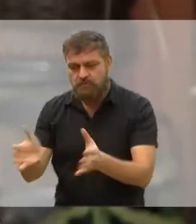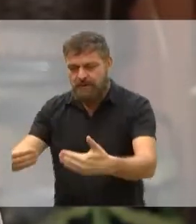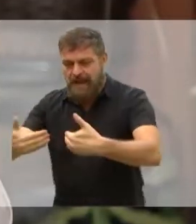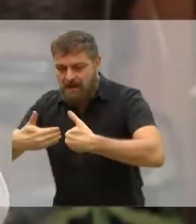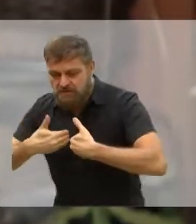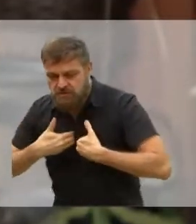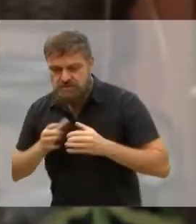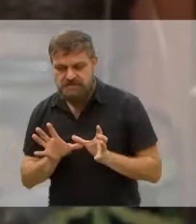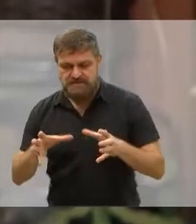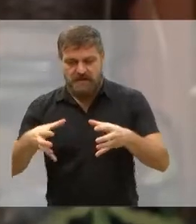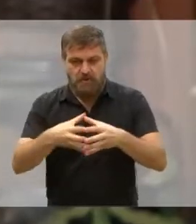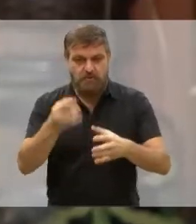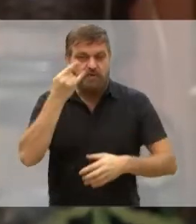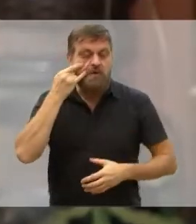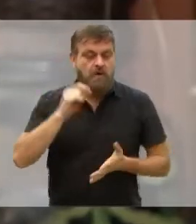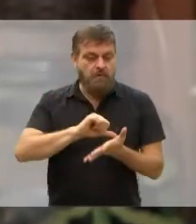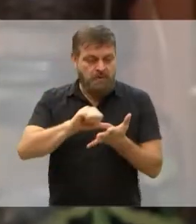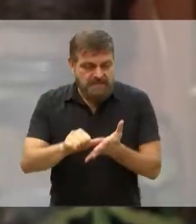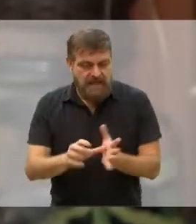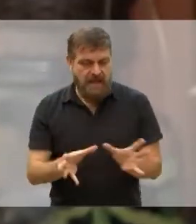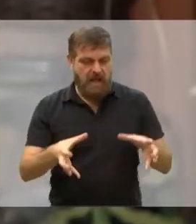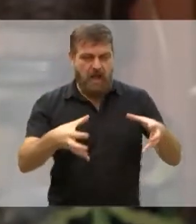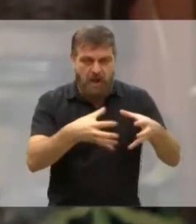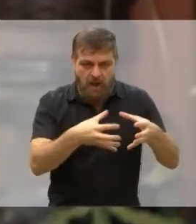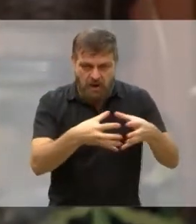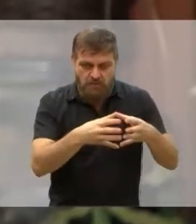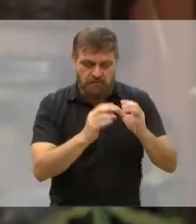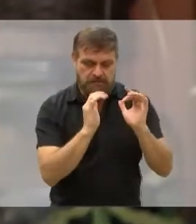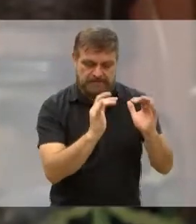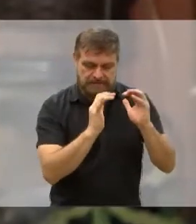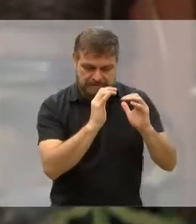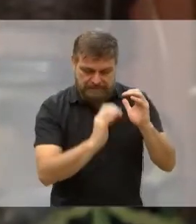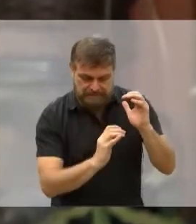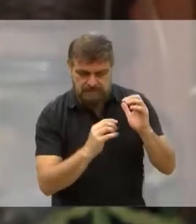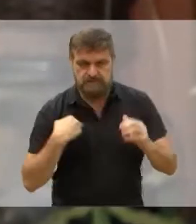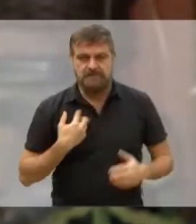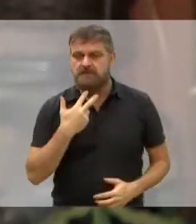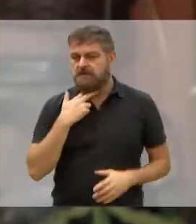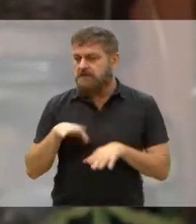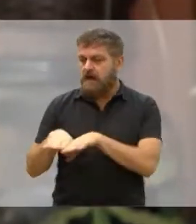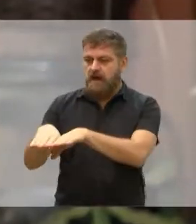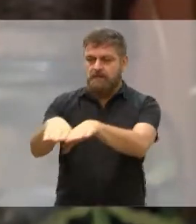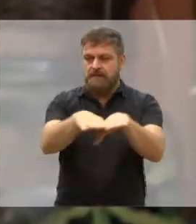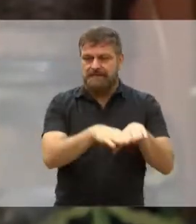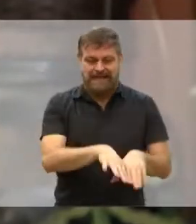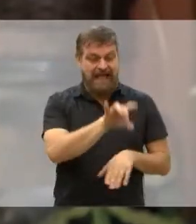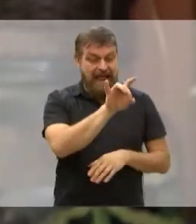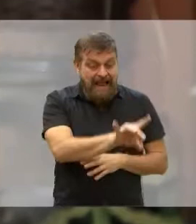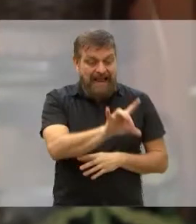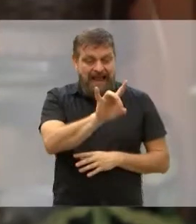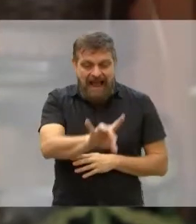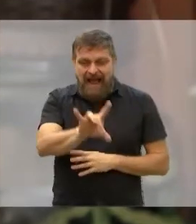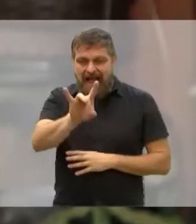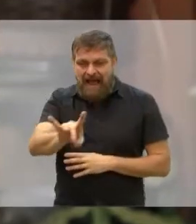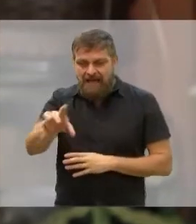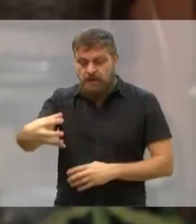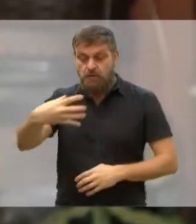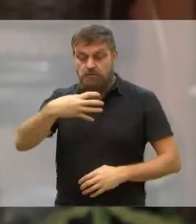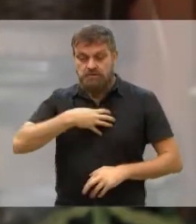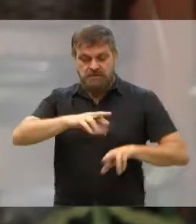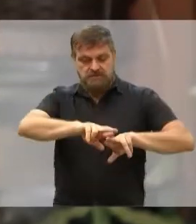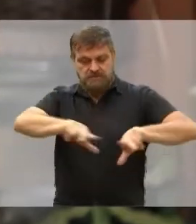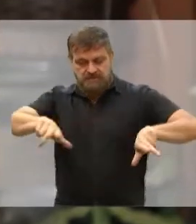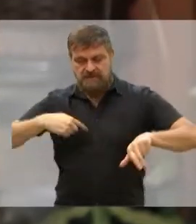com paralisia cerebral, com síndrome de Down, com autismo, a gente não pode generalizar, porque tem as particularidades e a gente tem que